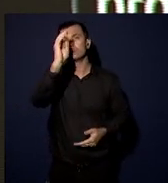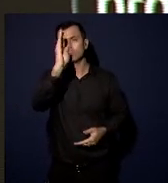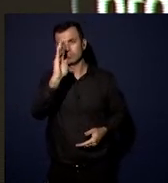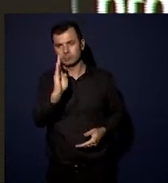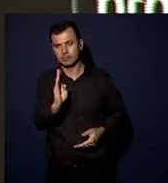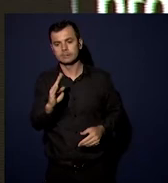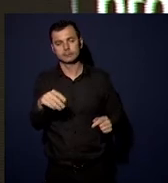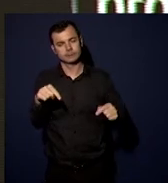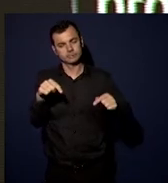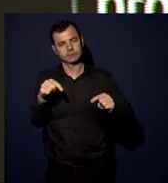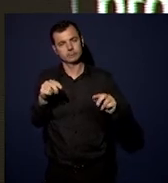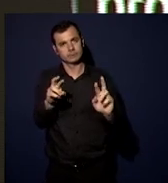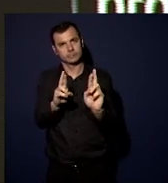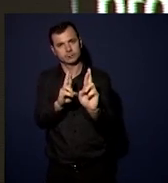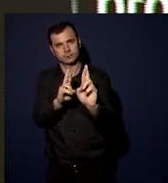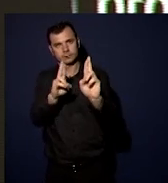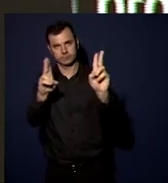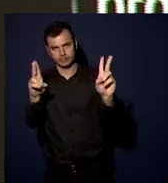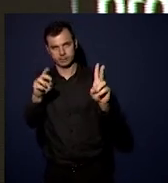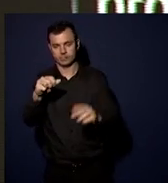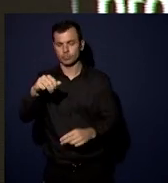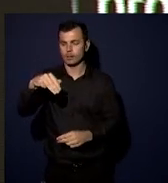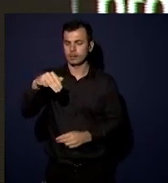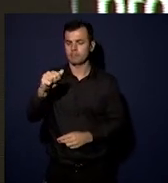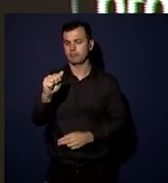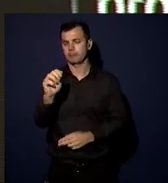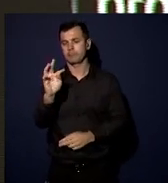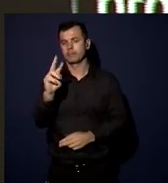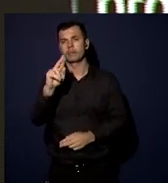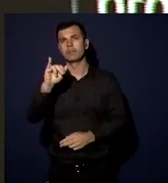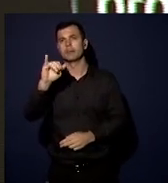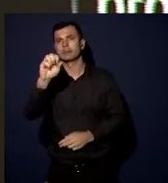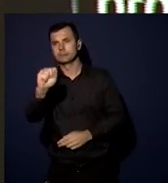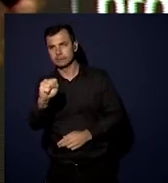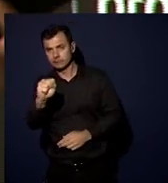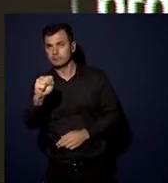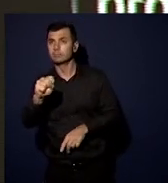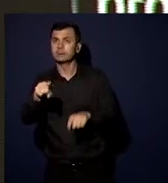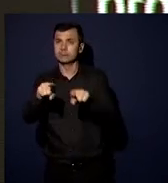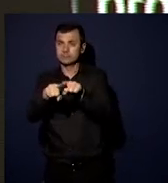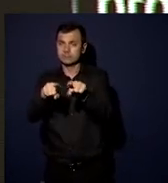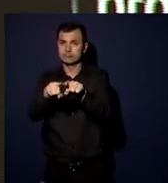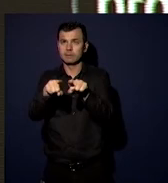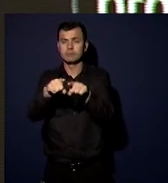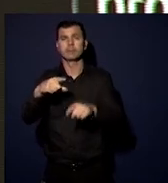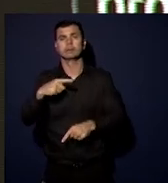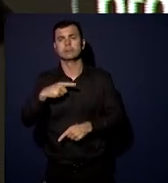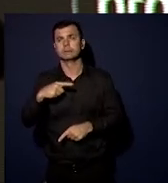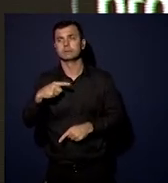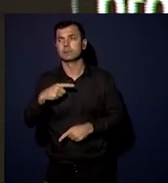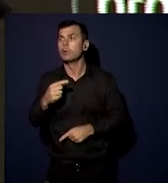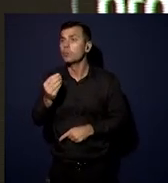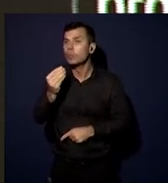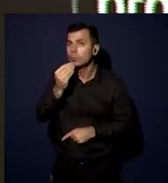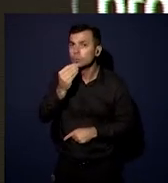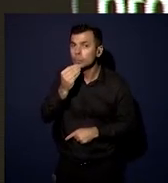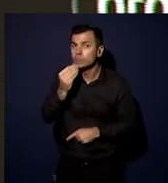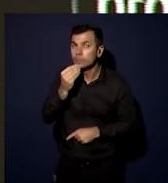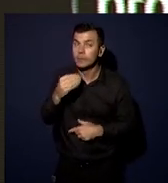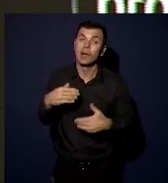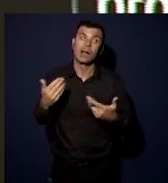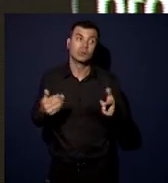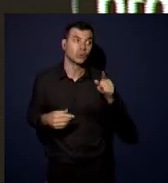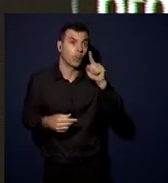diferenciada e essa Matriz diferenciada também digamos em frente com uma oportunidade é um risco dependendo